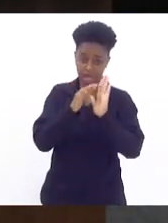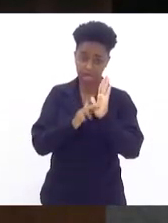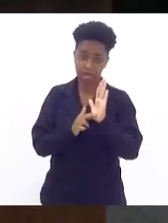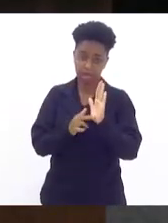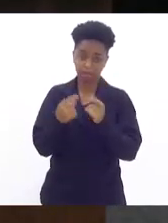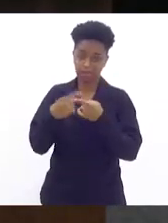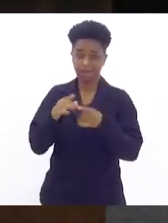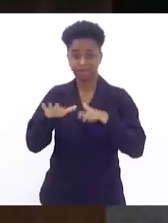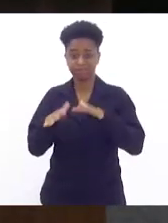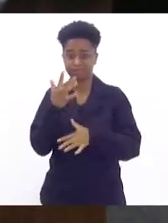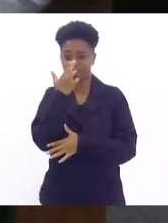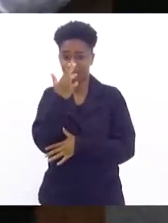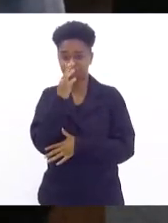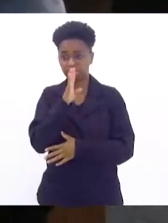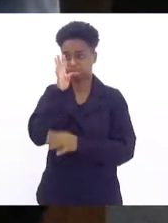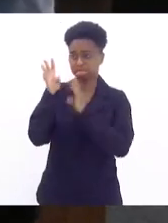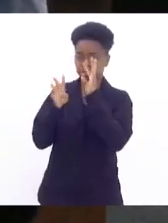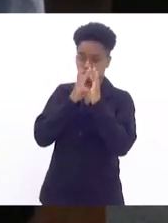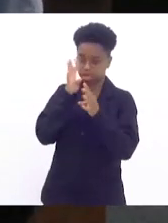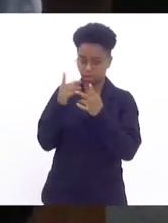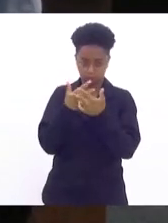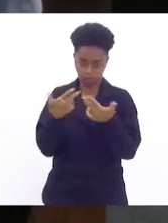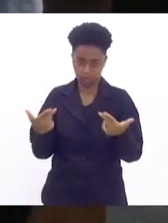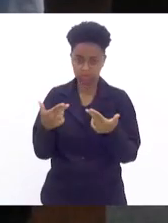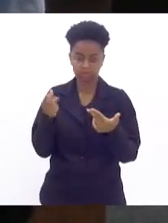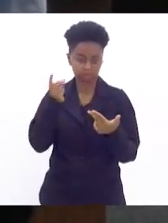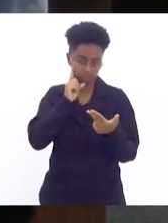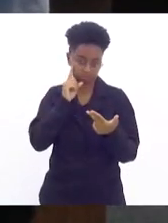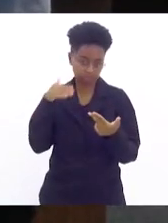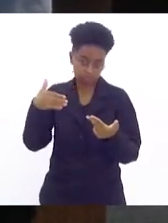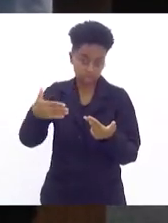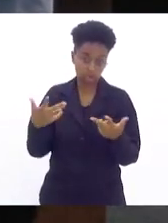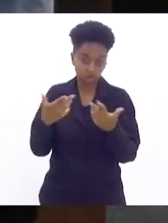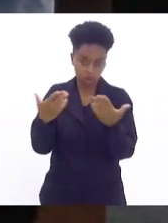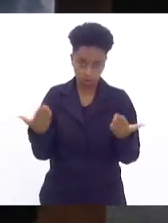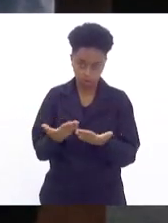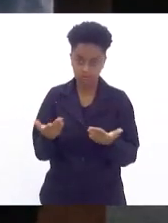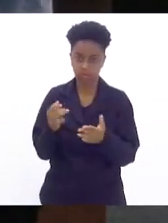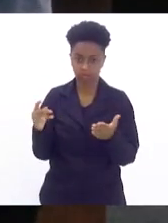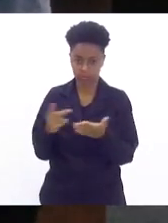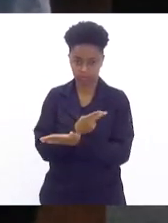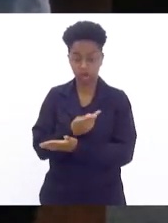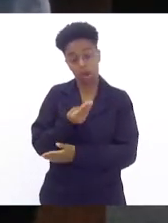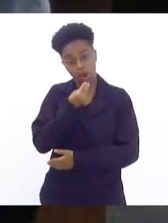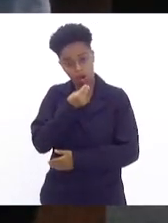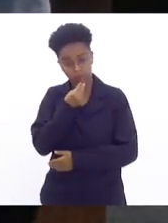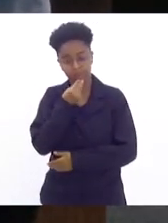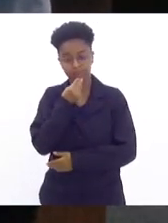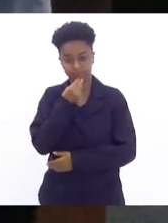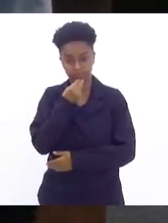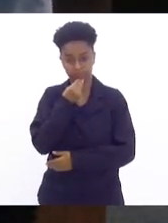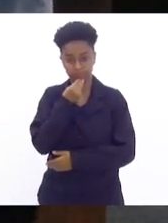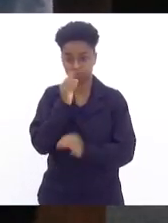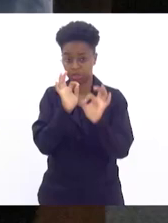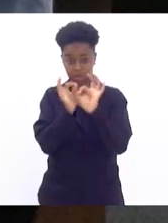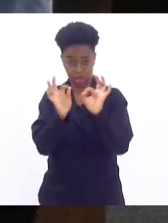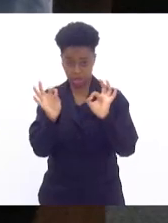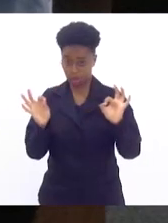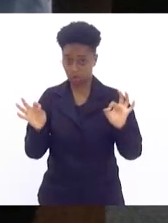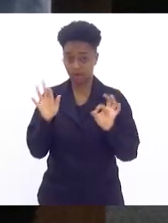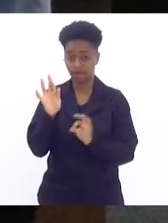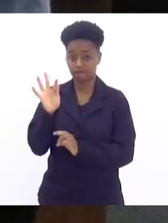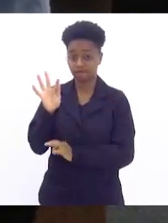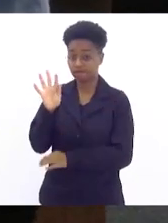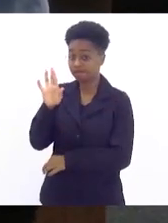não ficar alguma coisa aleatória como é no dia de hoje E é claro nenhuma frente